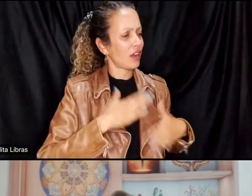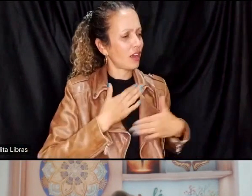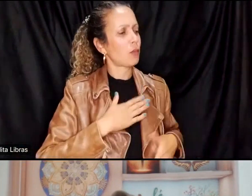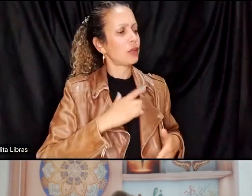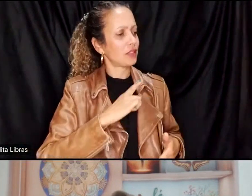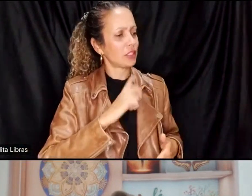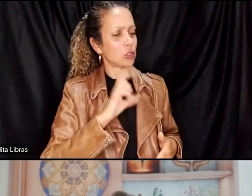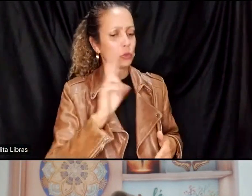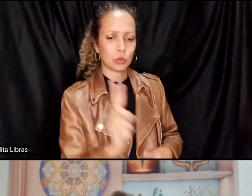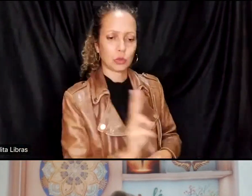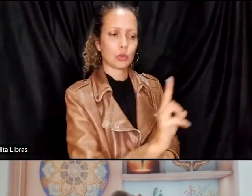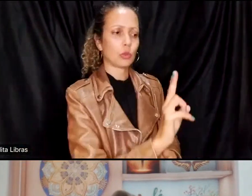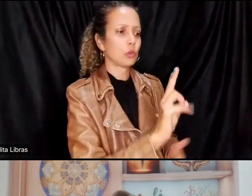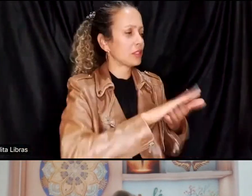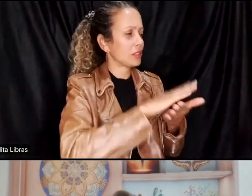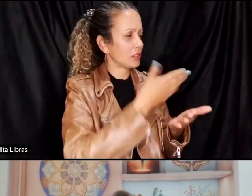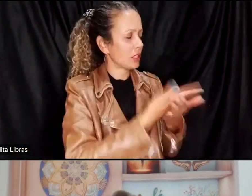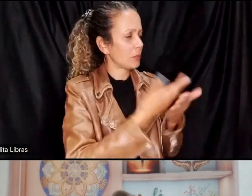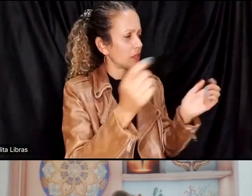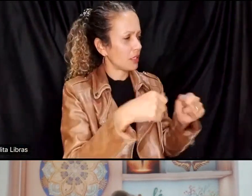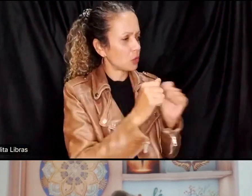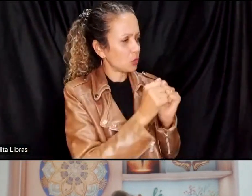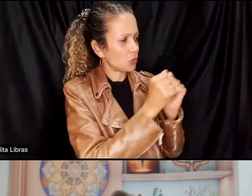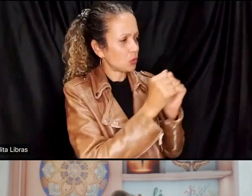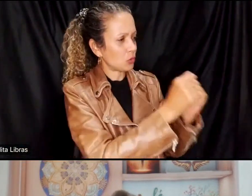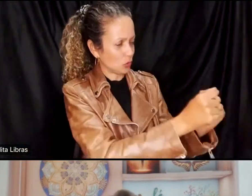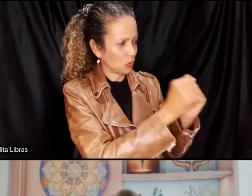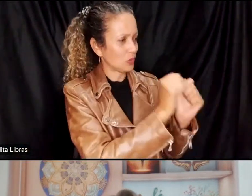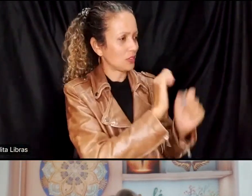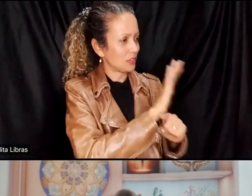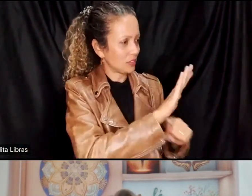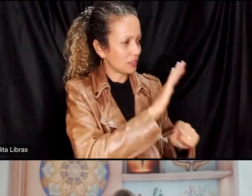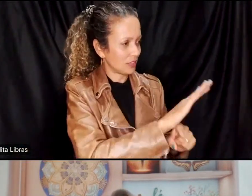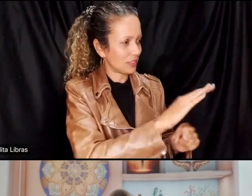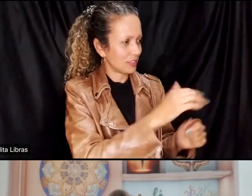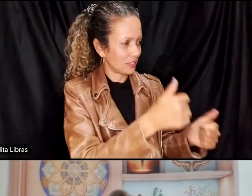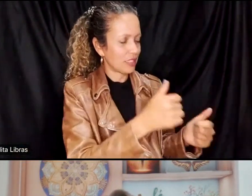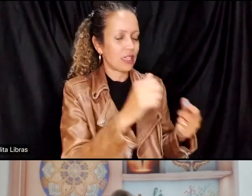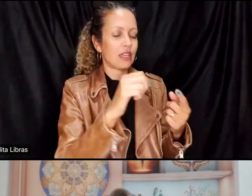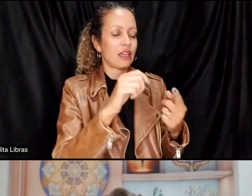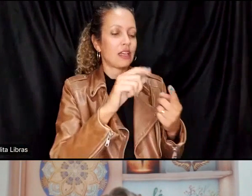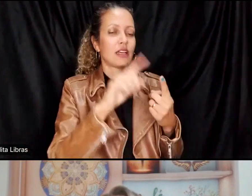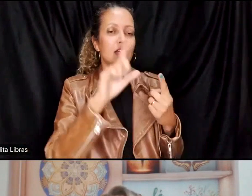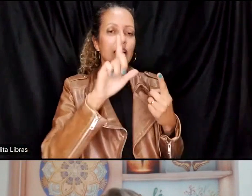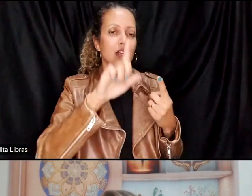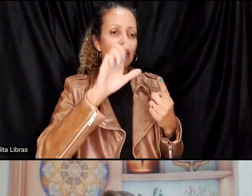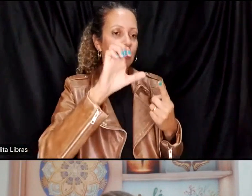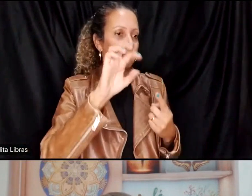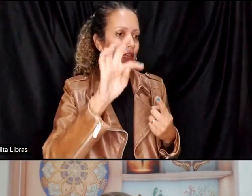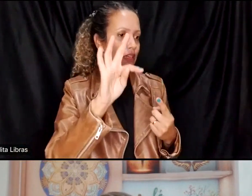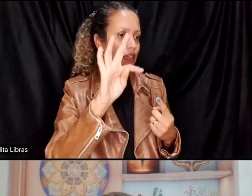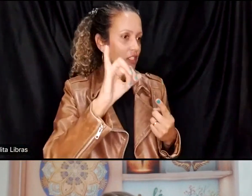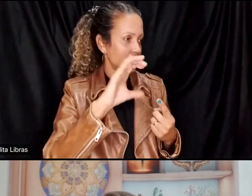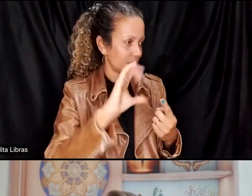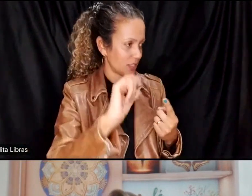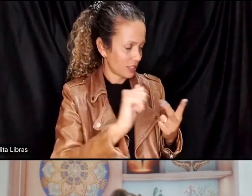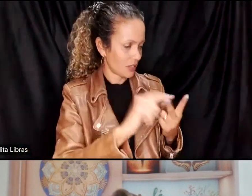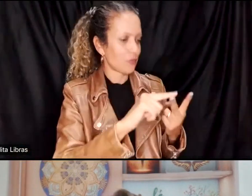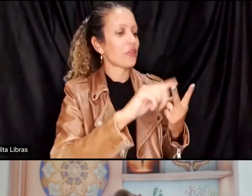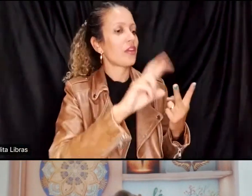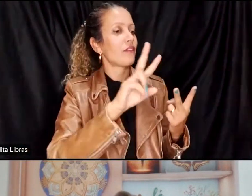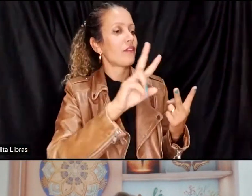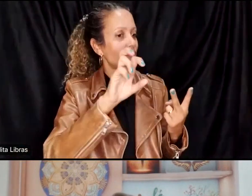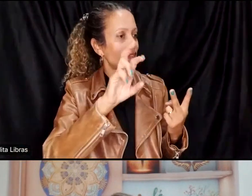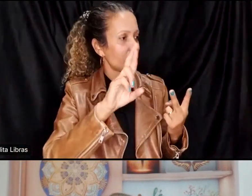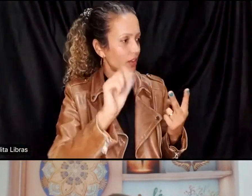Que foi a Letícia Navero e a Ellen, que foi comigo. Falei, ai, tudo bem, se tem intérprete, né? Eu vou.